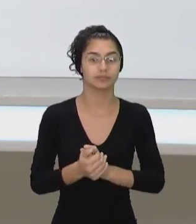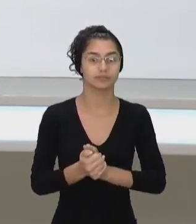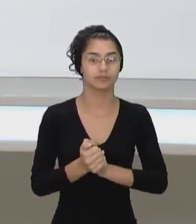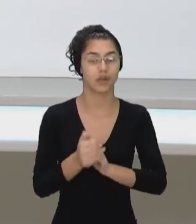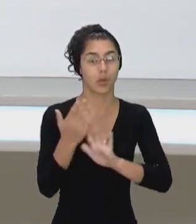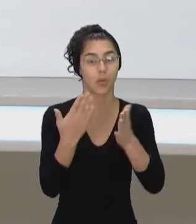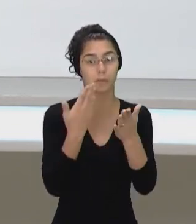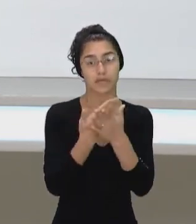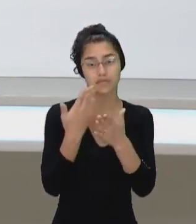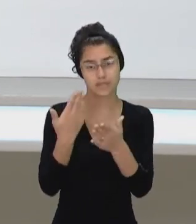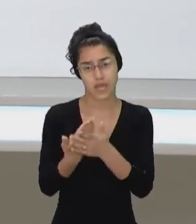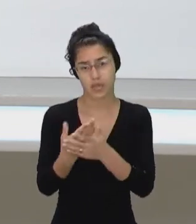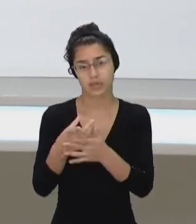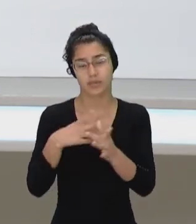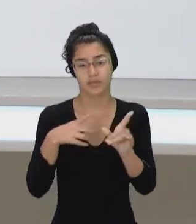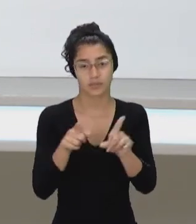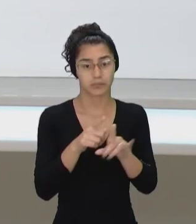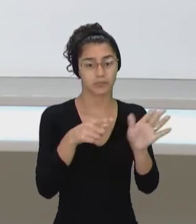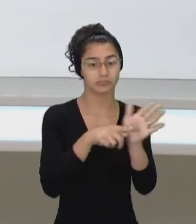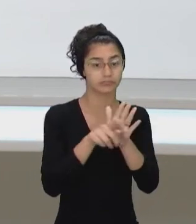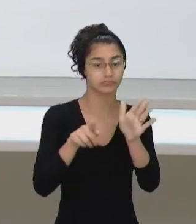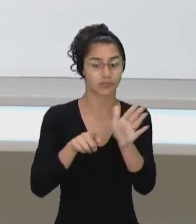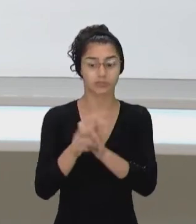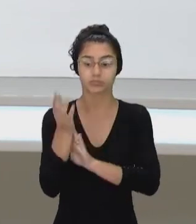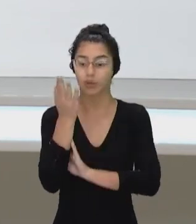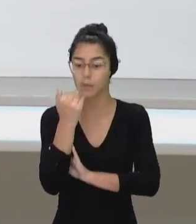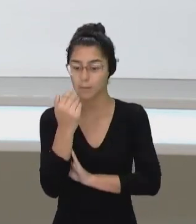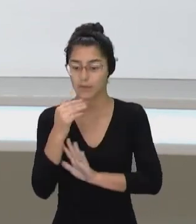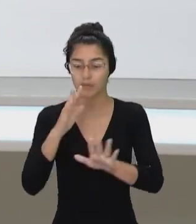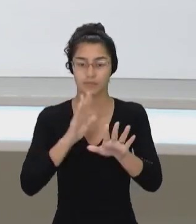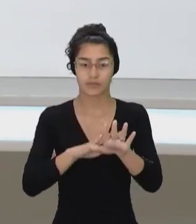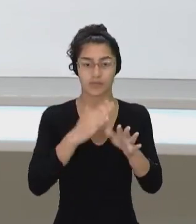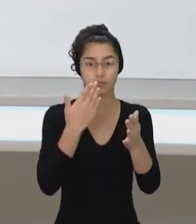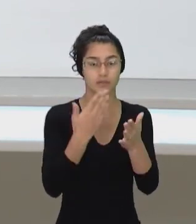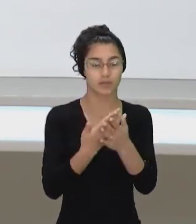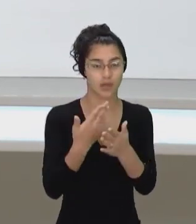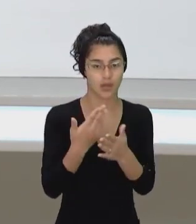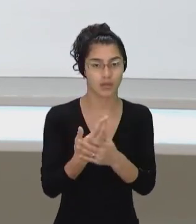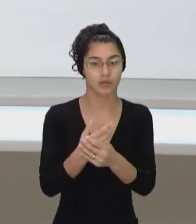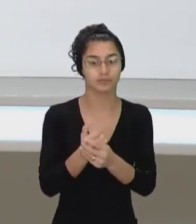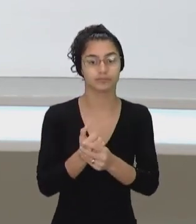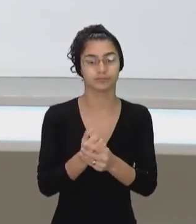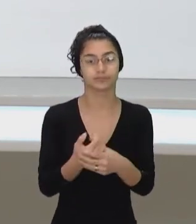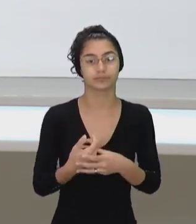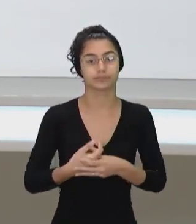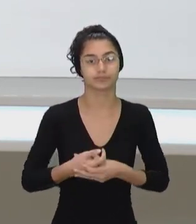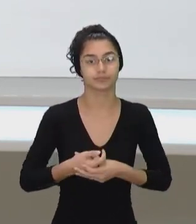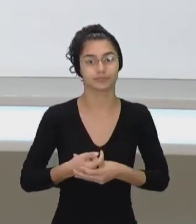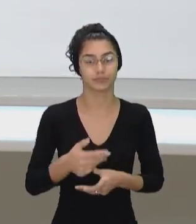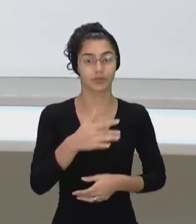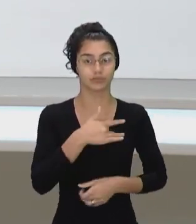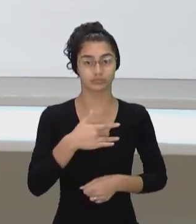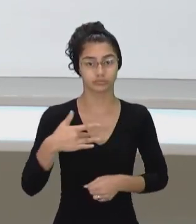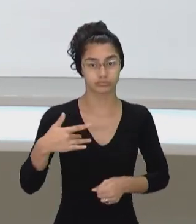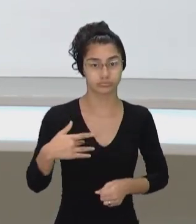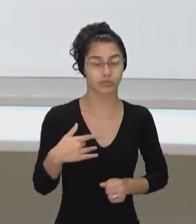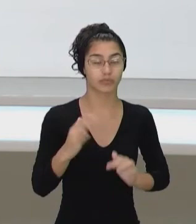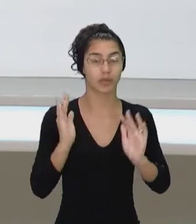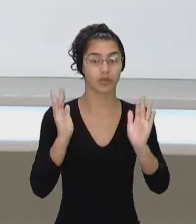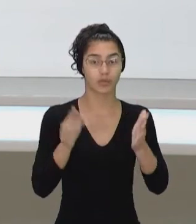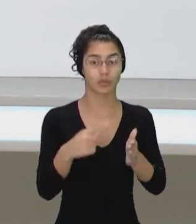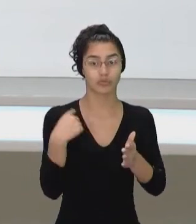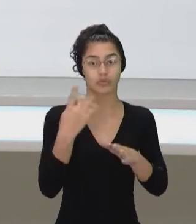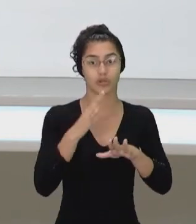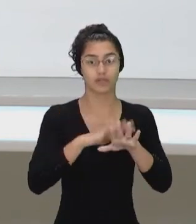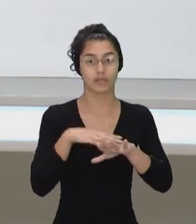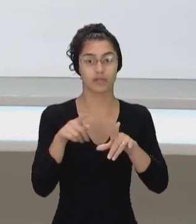aulas a respeito da questão da alimentação, fizemos a aula da alimentação saudável, E hoje a gente